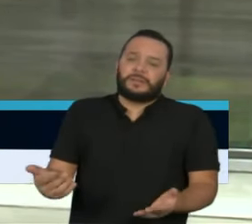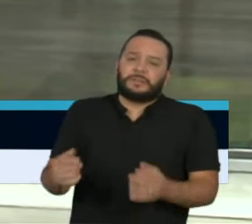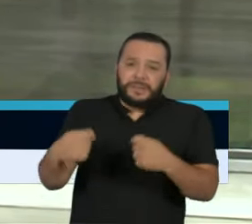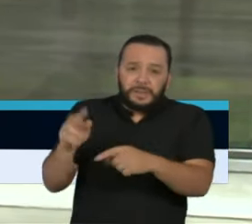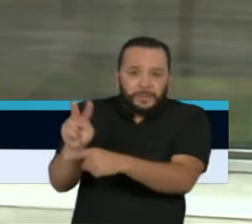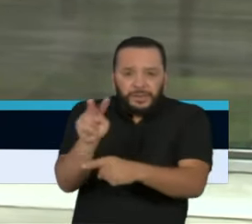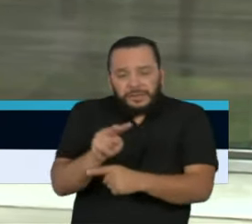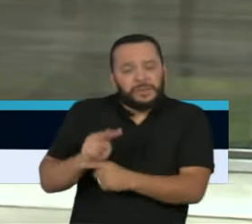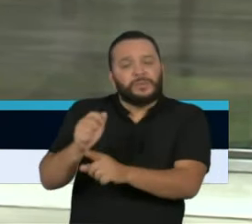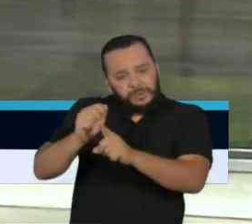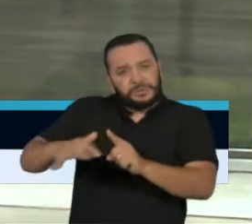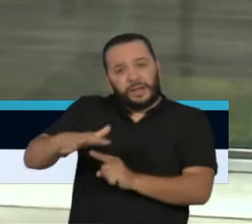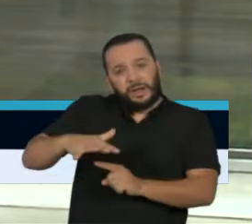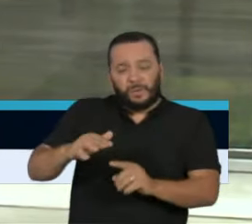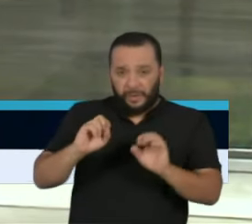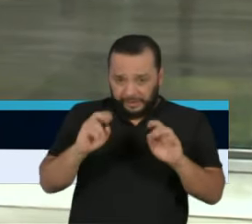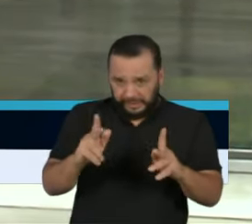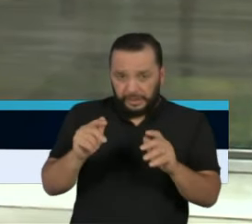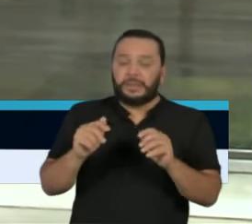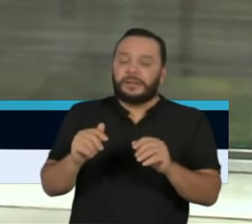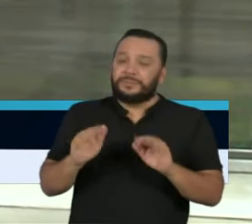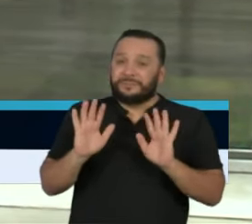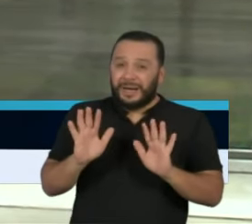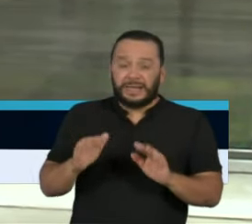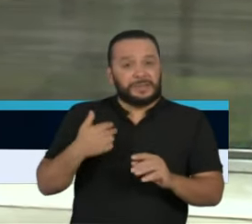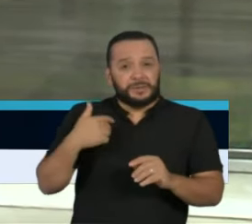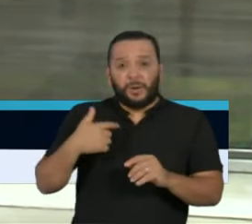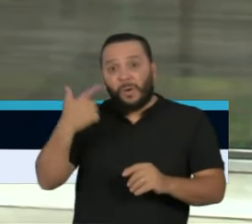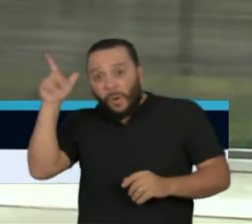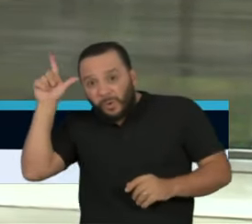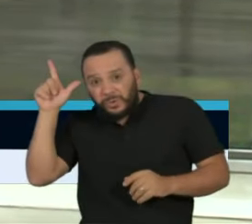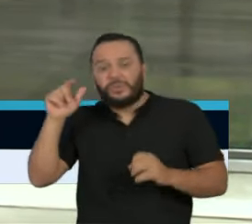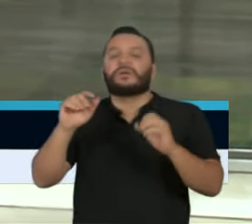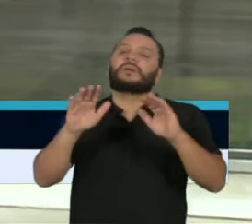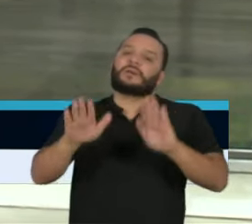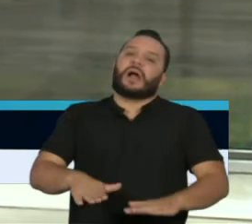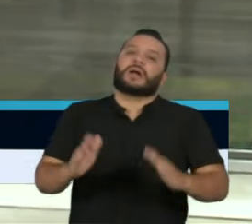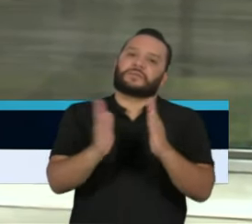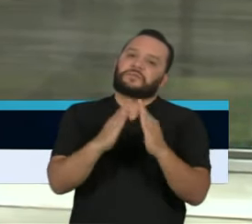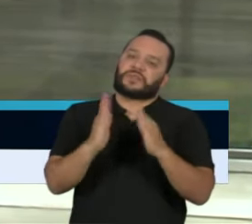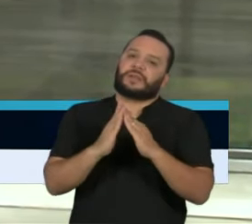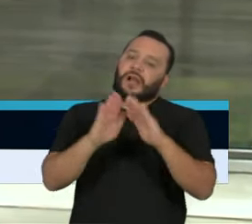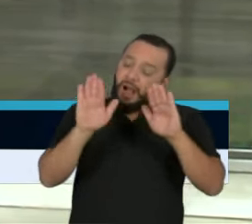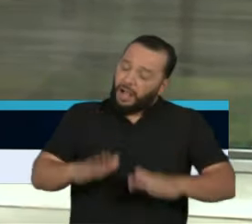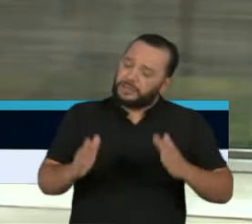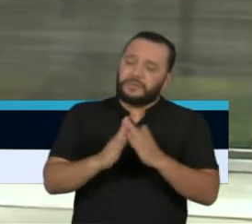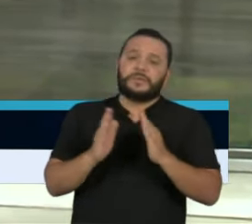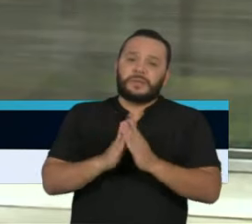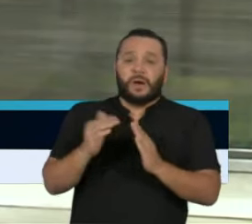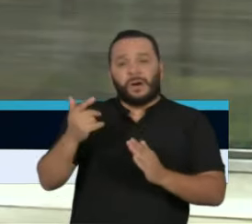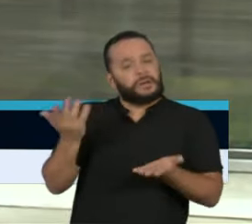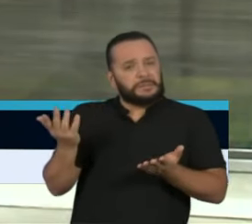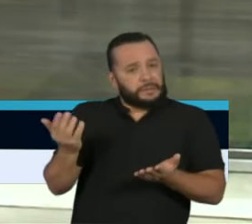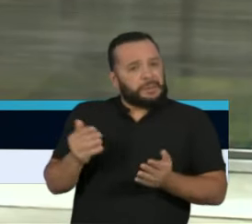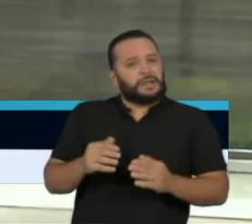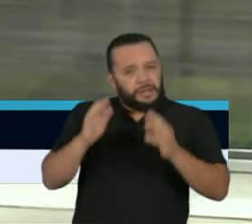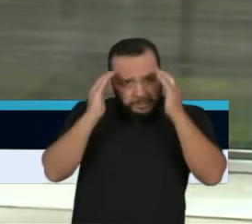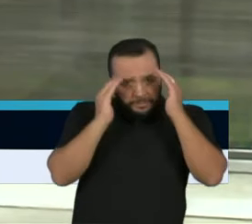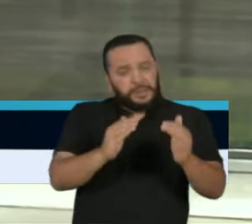proteção social. Fora disso, fique em casa. Respeite a sua saúde, respeite a sua vida, a vida dos